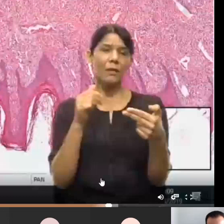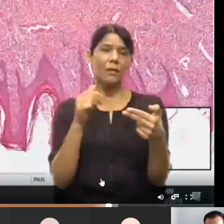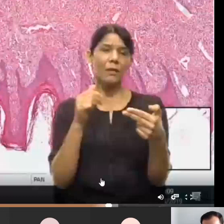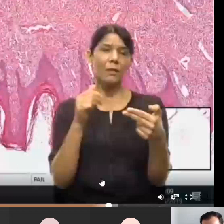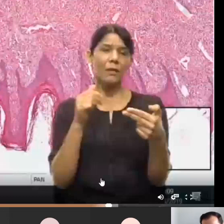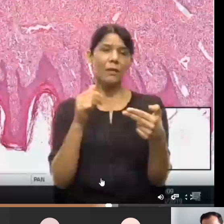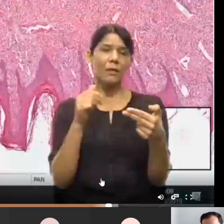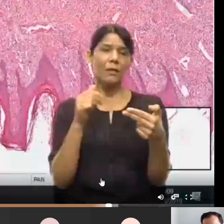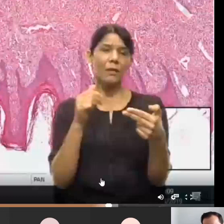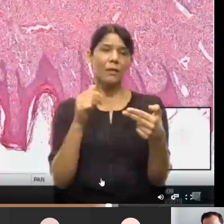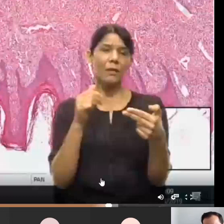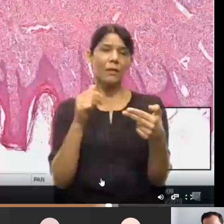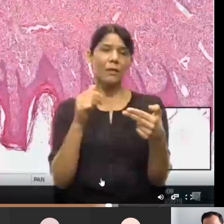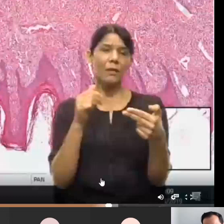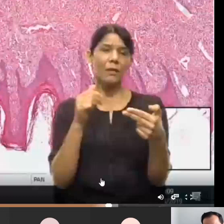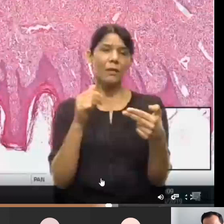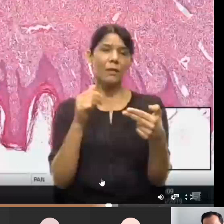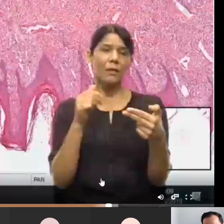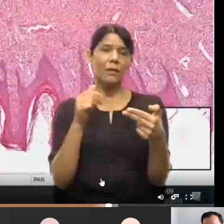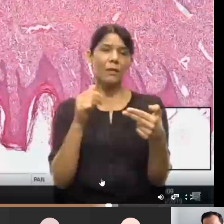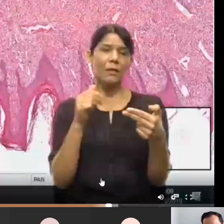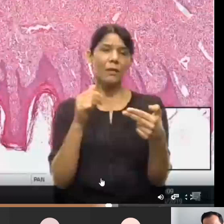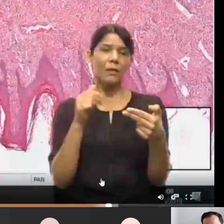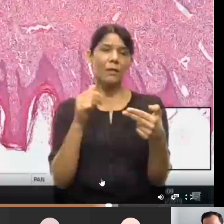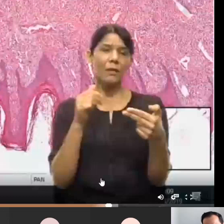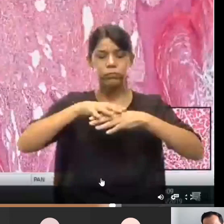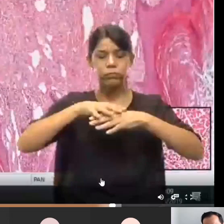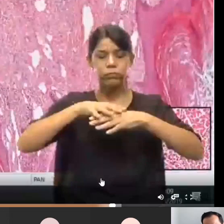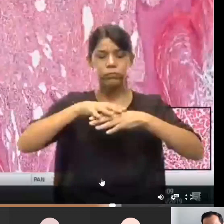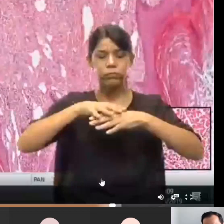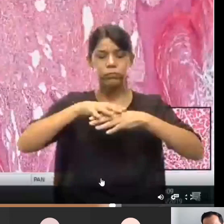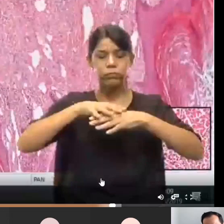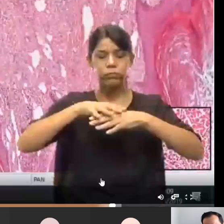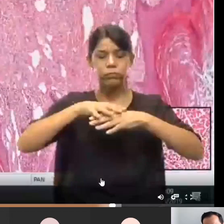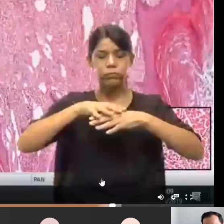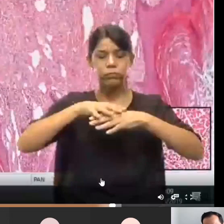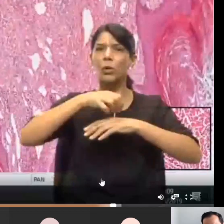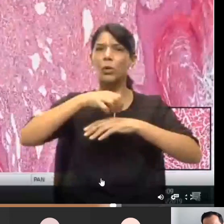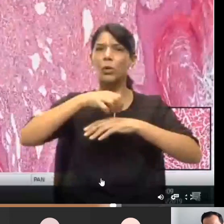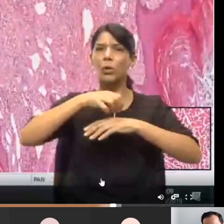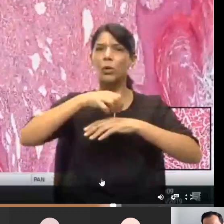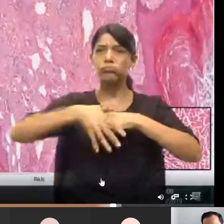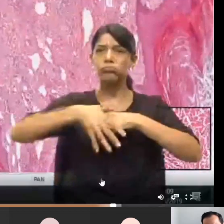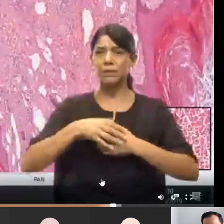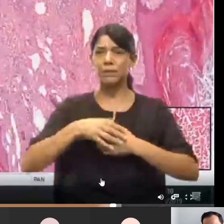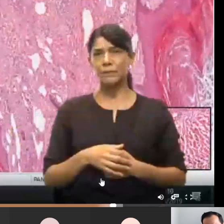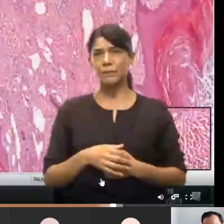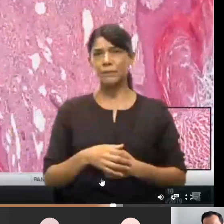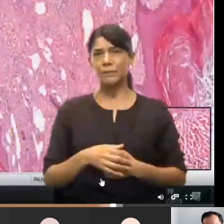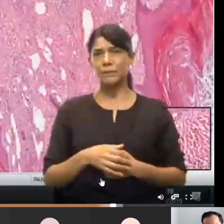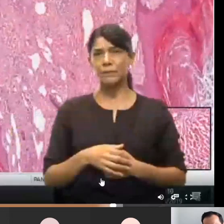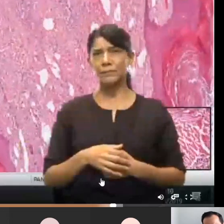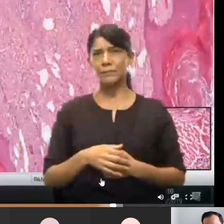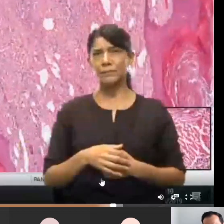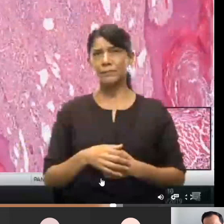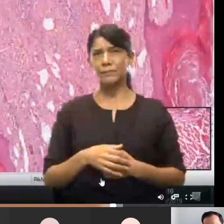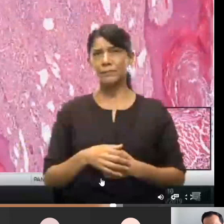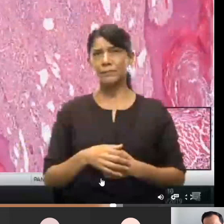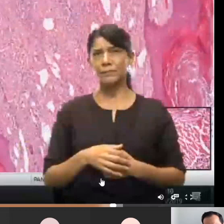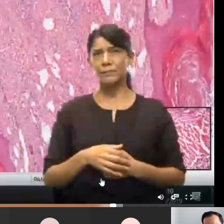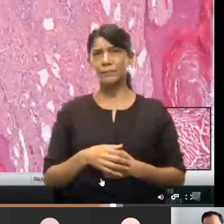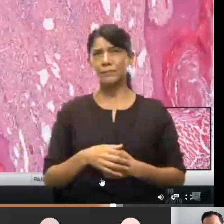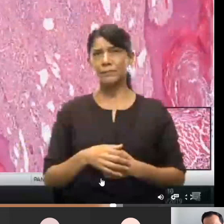verificando a invasão da tumoração, ok? Dando continuidade, nesta